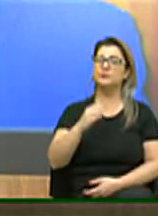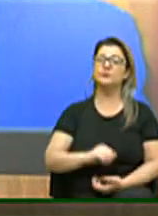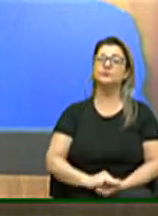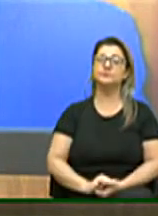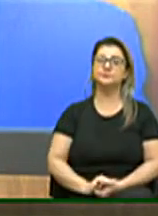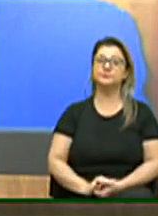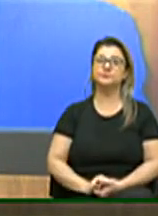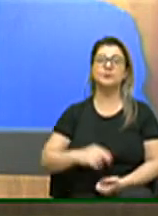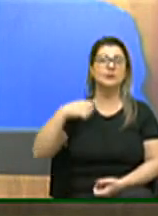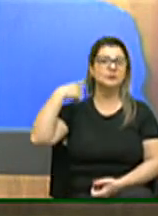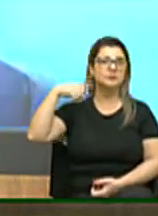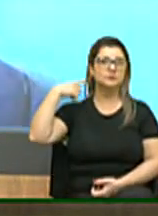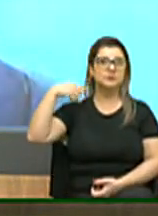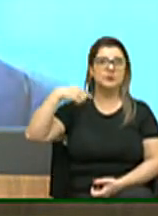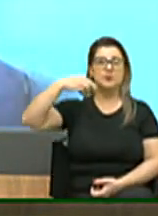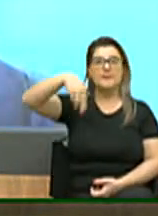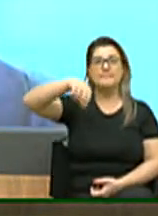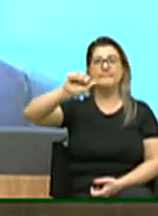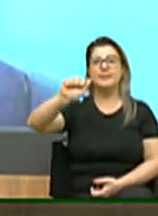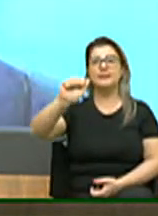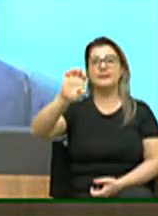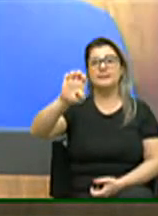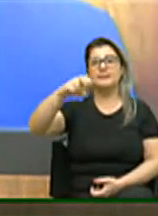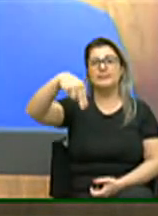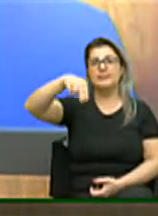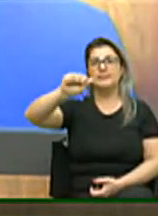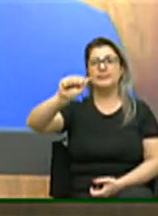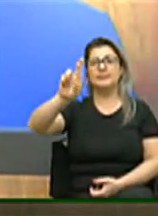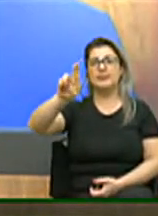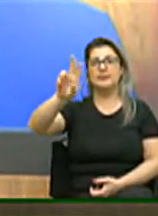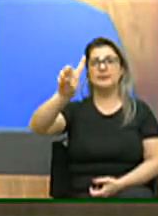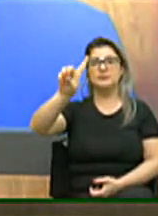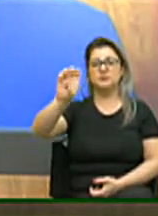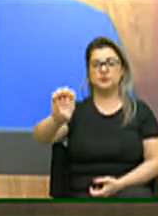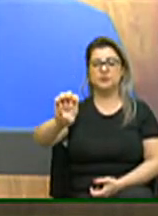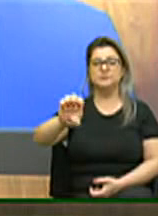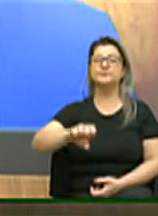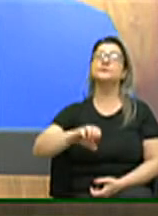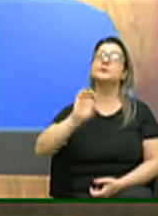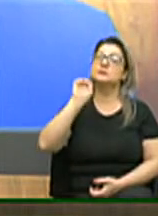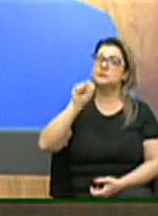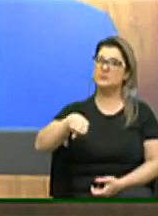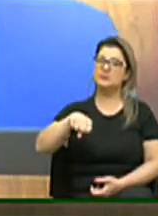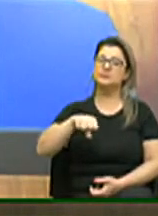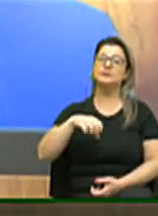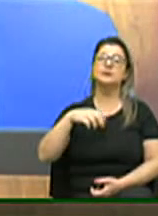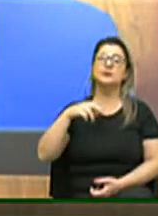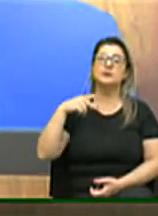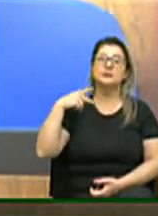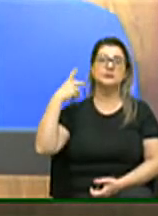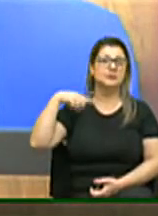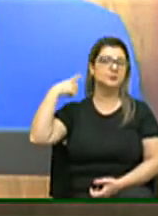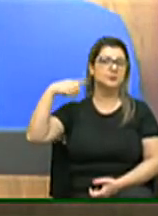Deputado Luiz Fernando Mainardi? Favorável. Deputado Pepe Vargas?